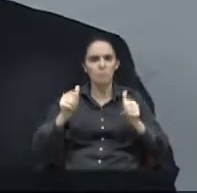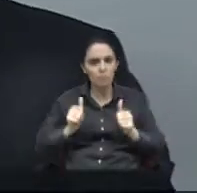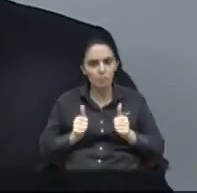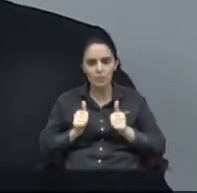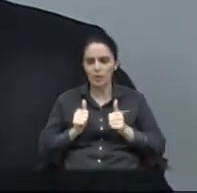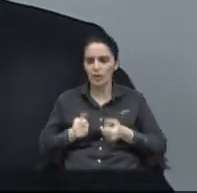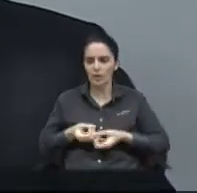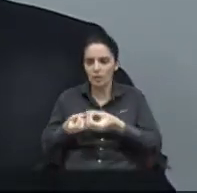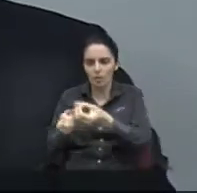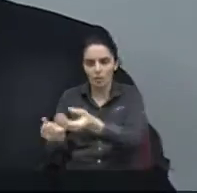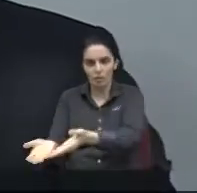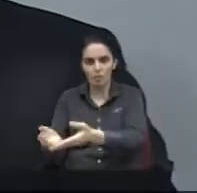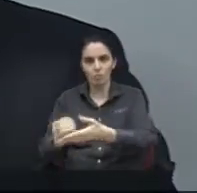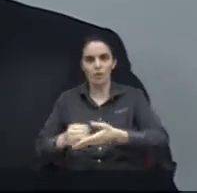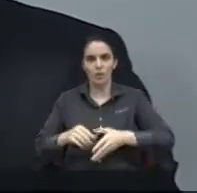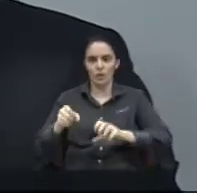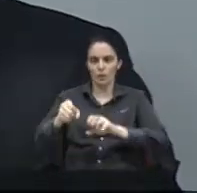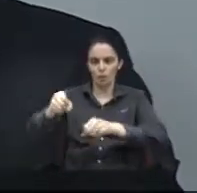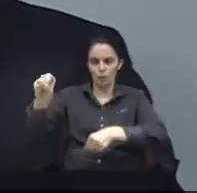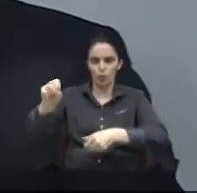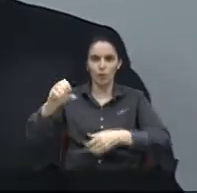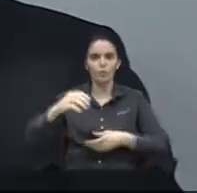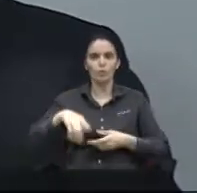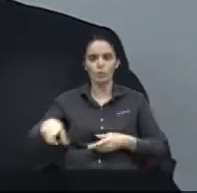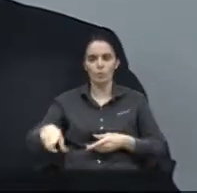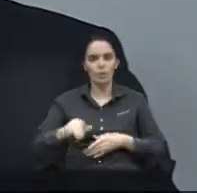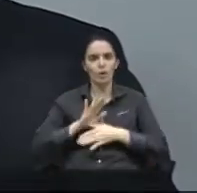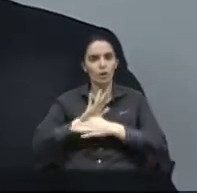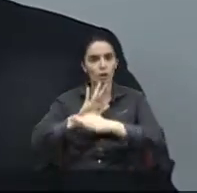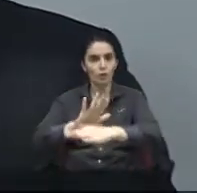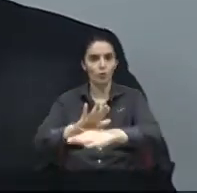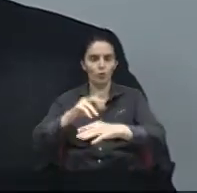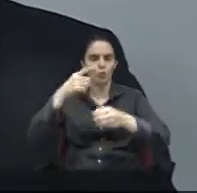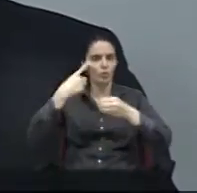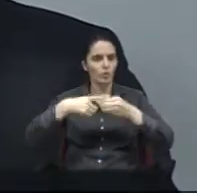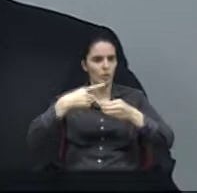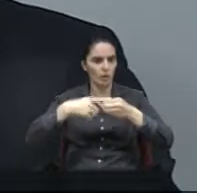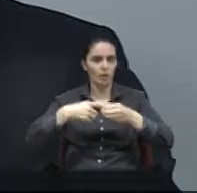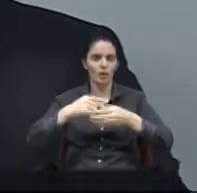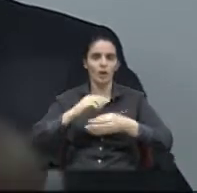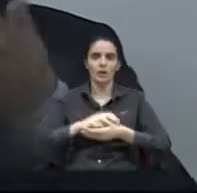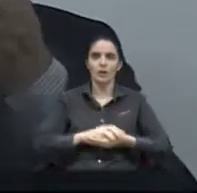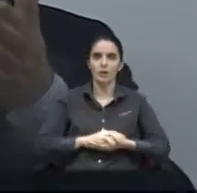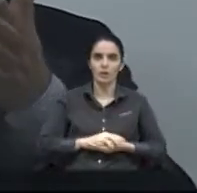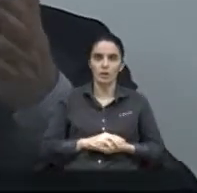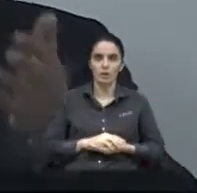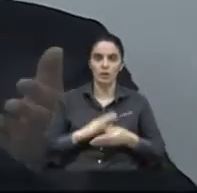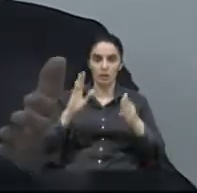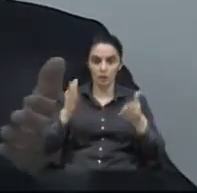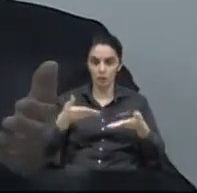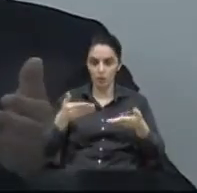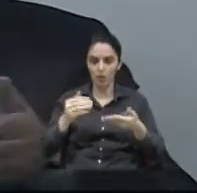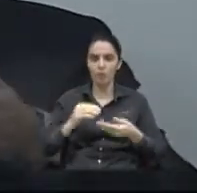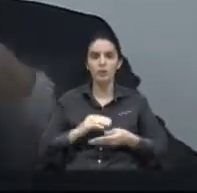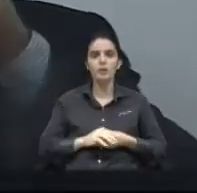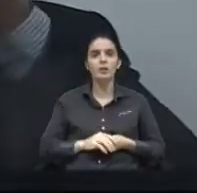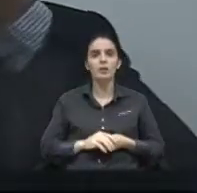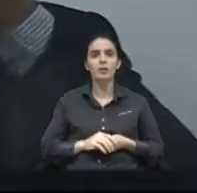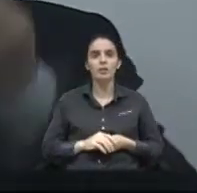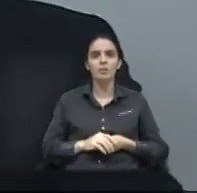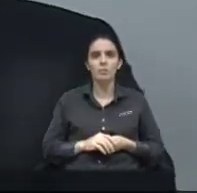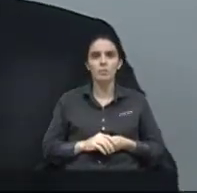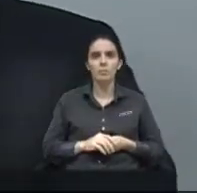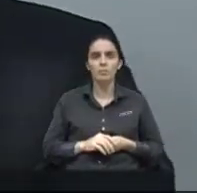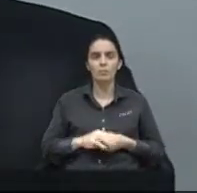contribui muito com a nossa cidade, Rafael. E por isso, nós temos que aqui parabenizá-lo